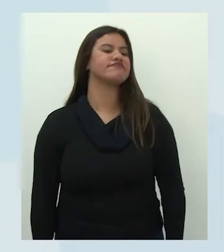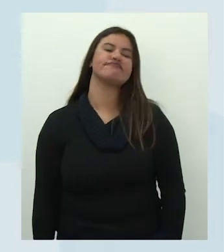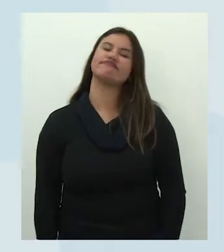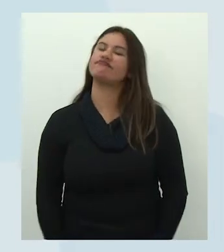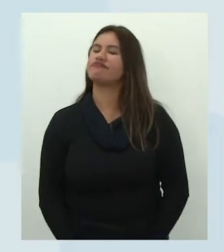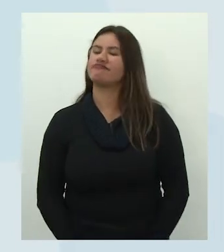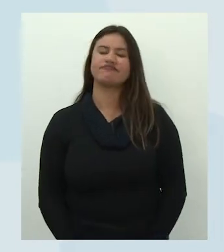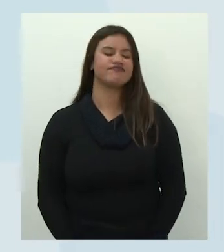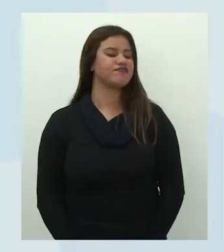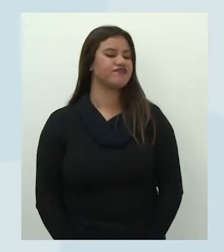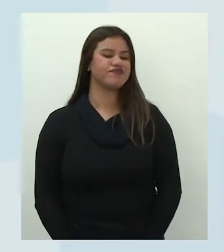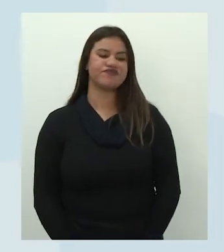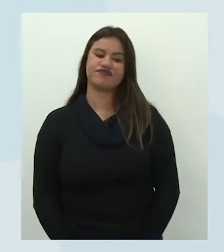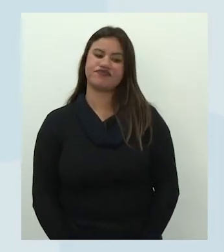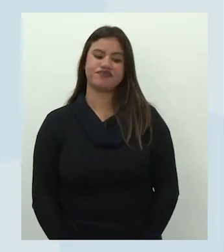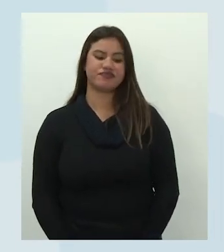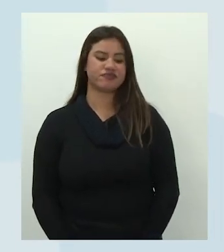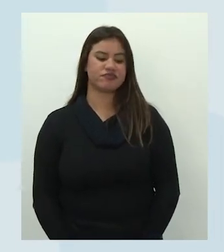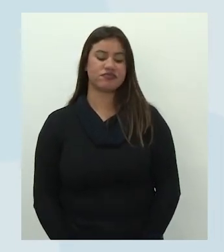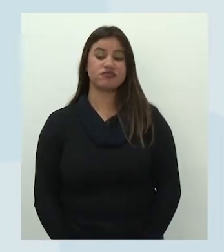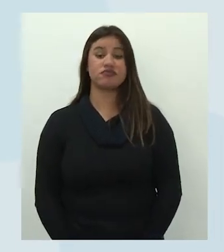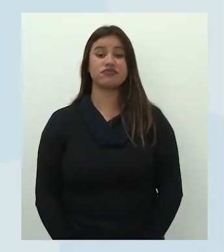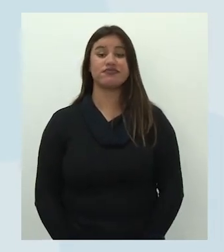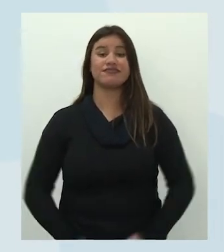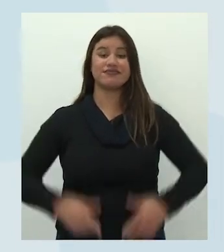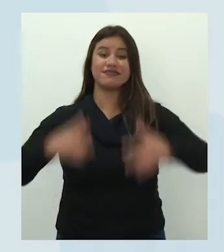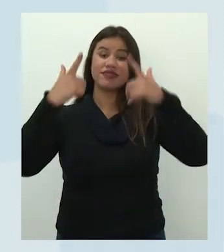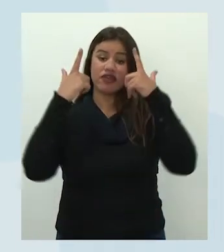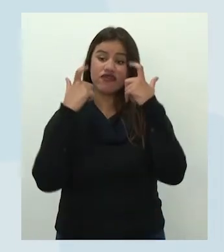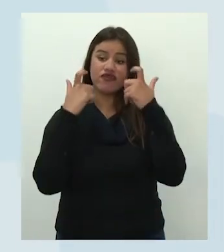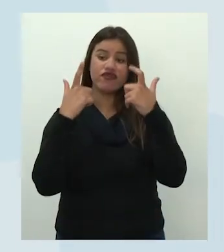gente. Infelizmente, violência